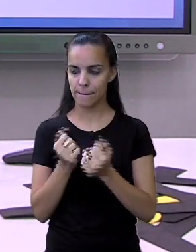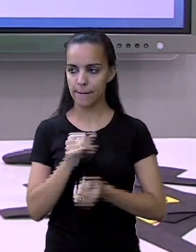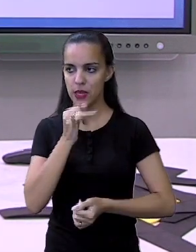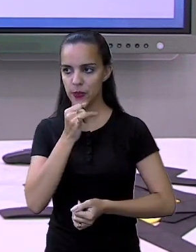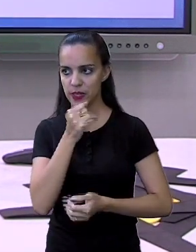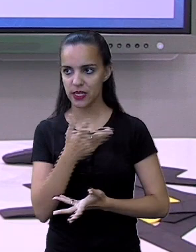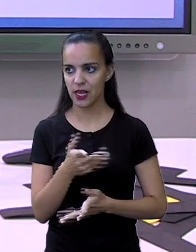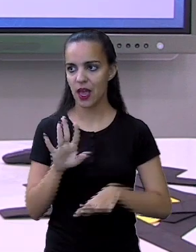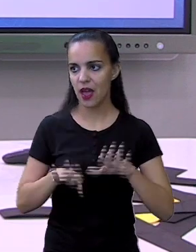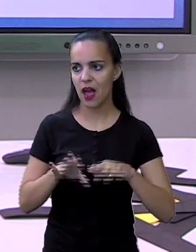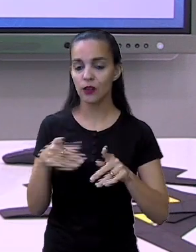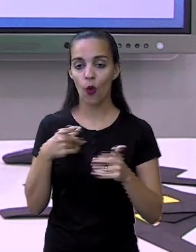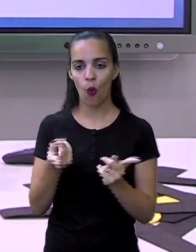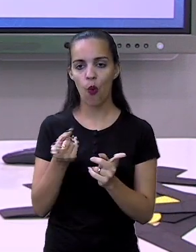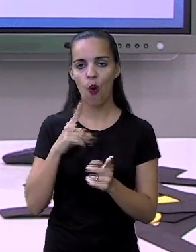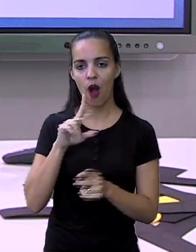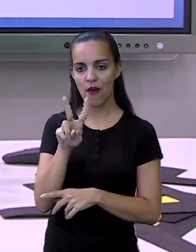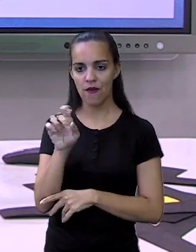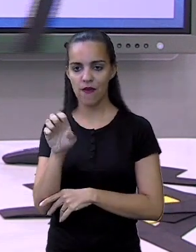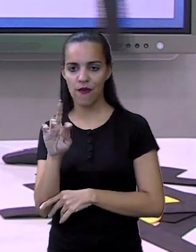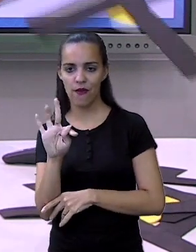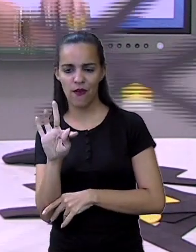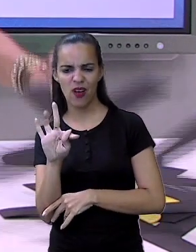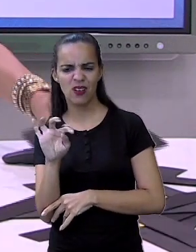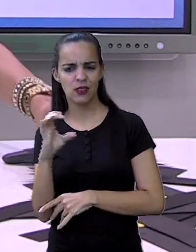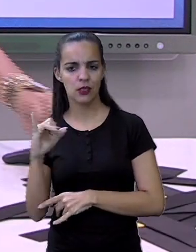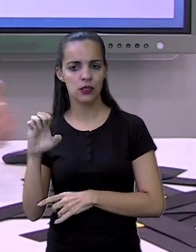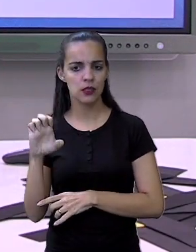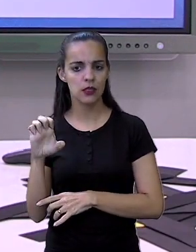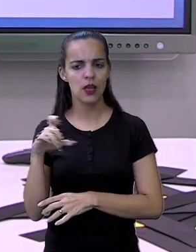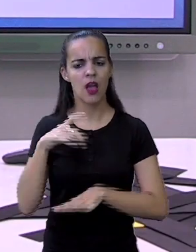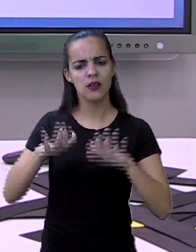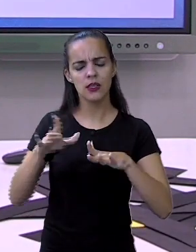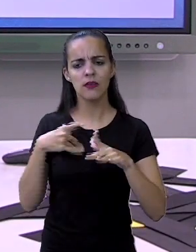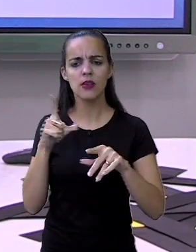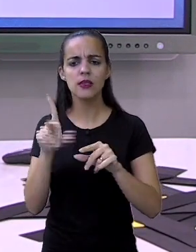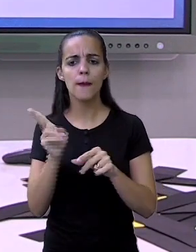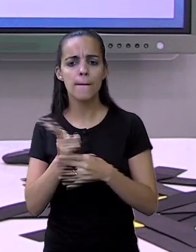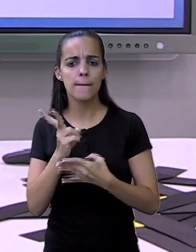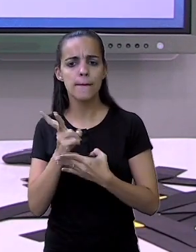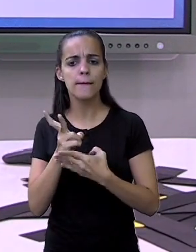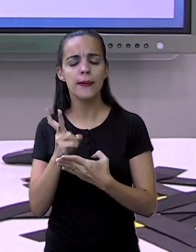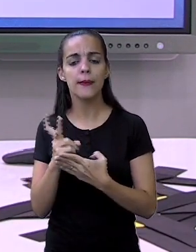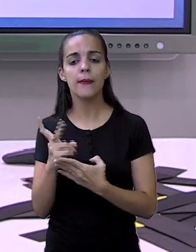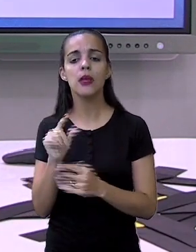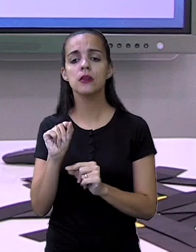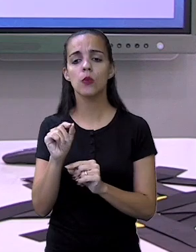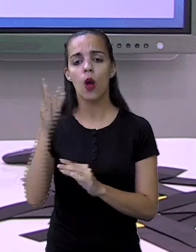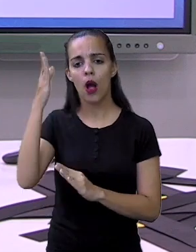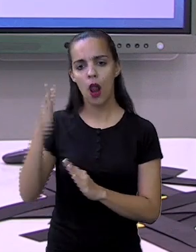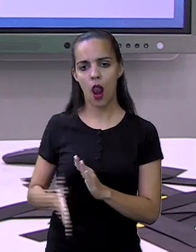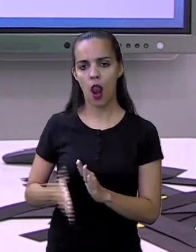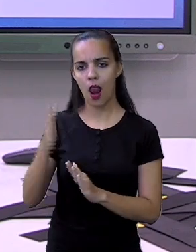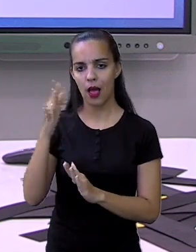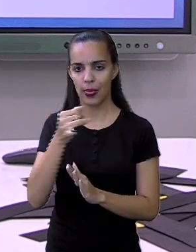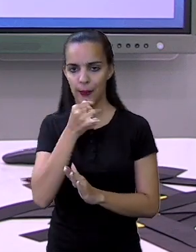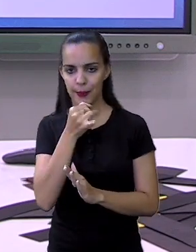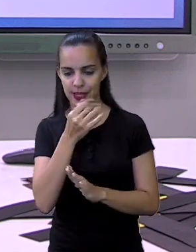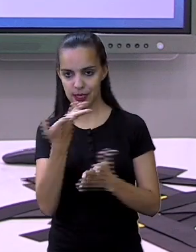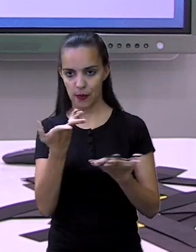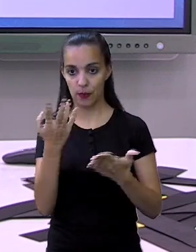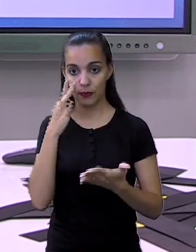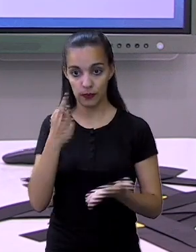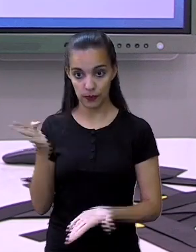vocês, tá de um lado e do outro. Os colaterais, eles estão no mesmo lado